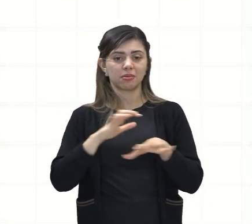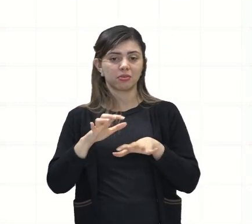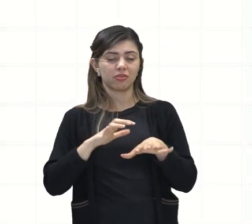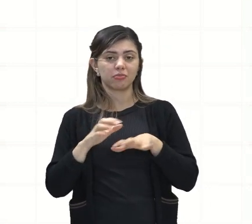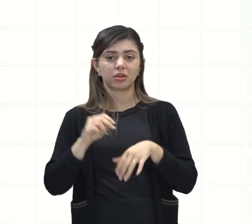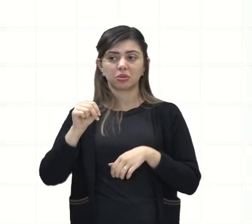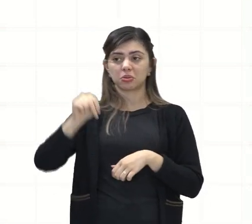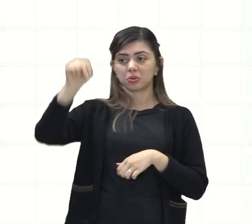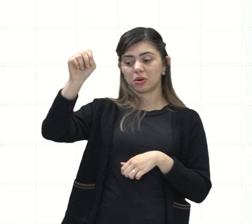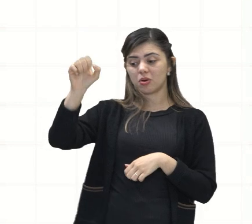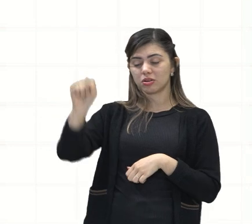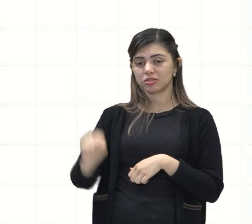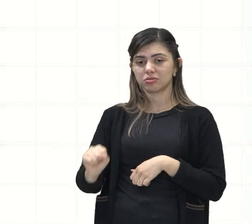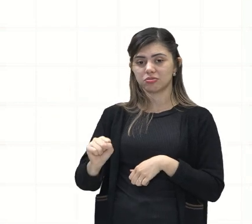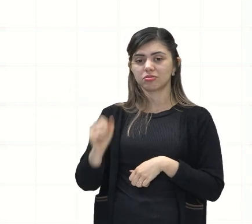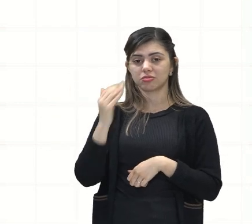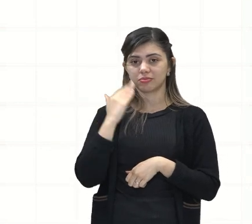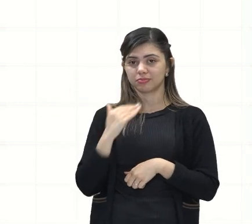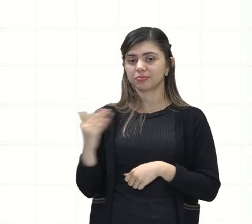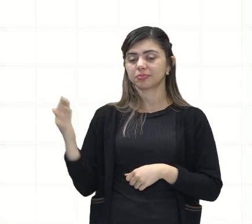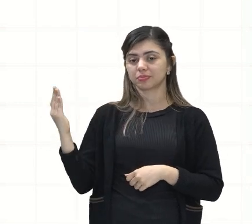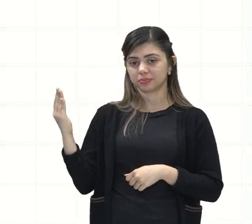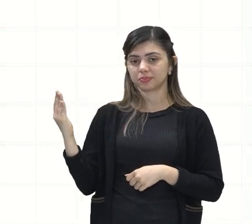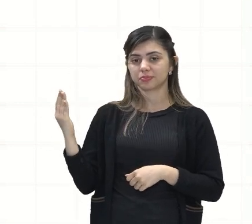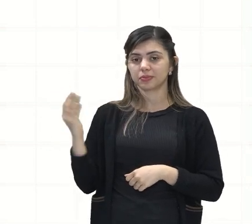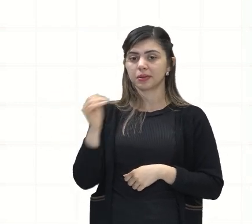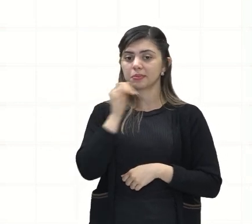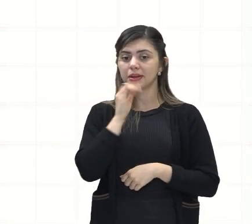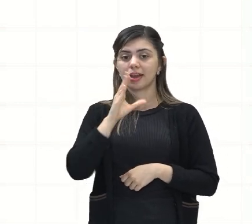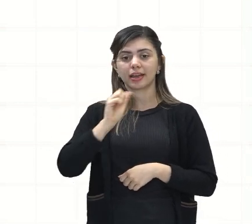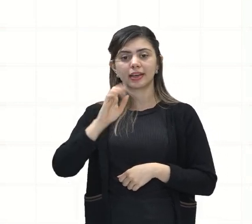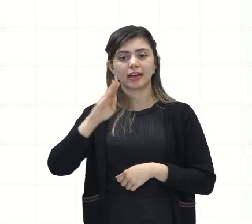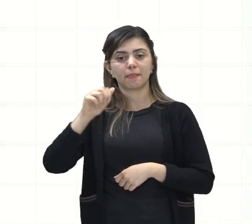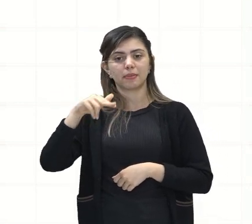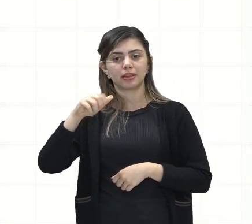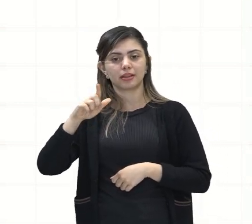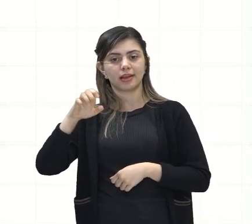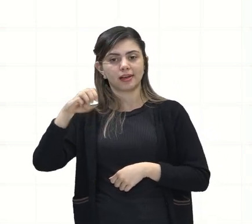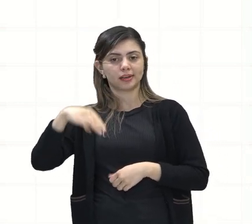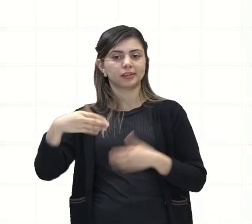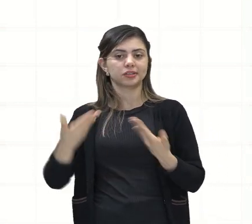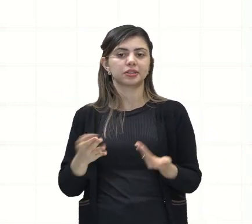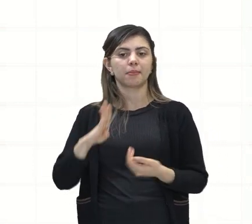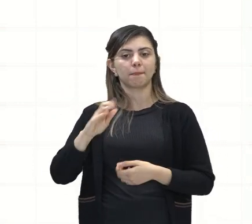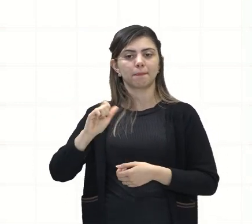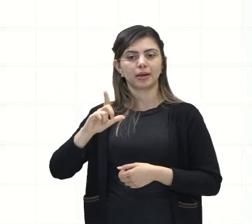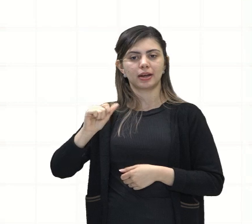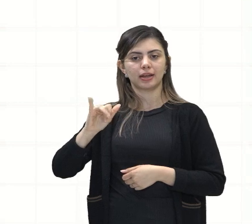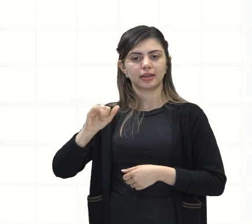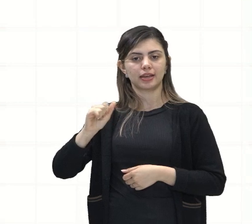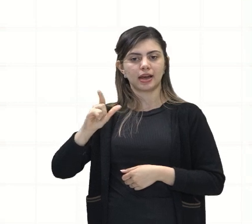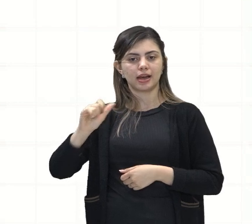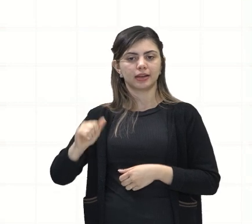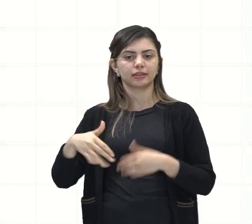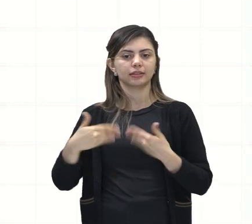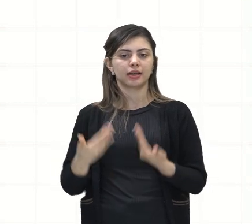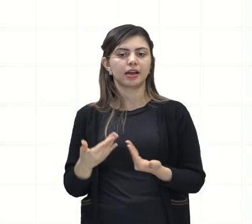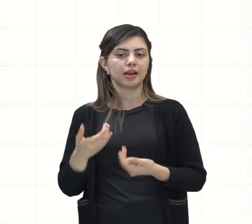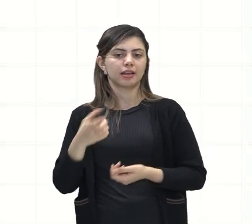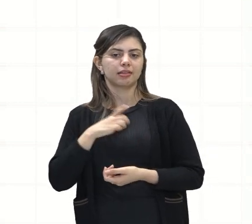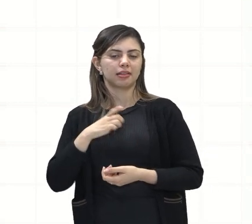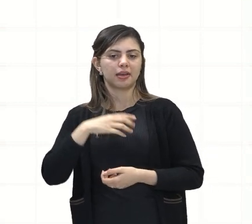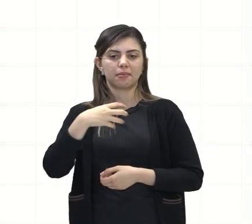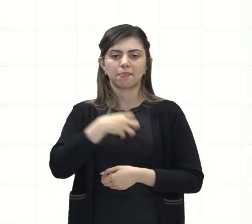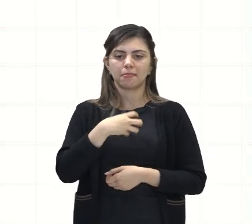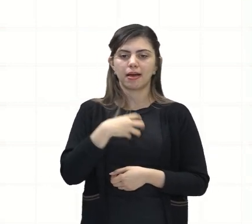norte a sul do país, como, né, a cabanagem, a balaiada, a sabinada, a revolta dos malês